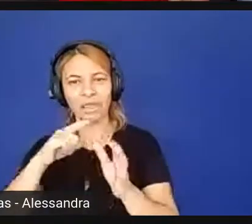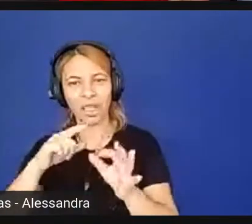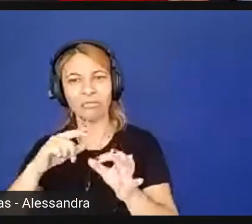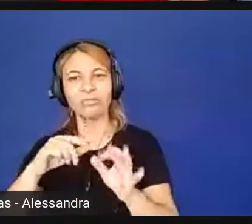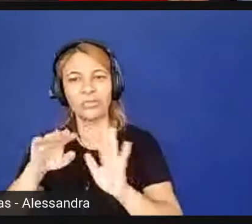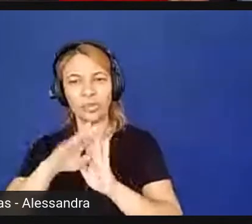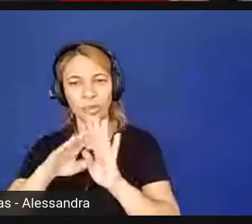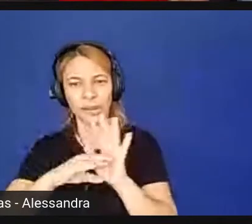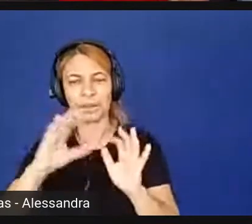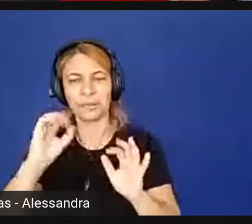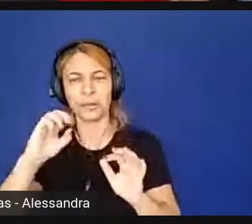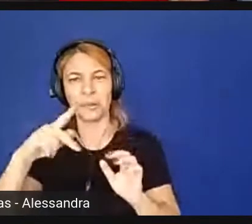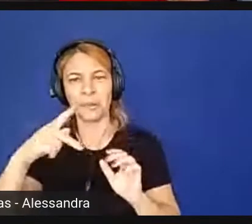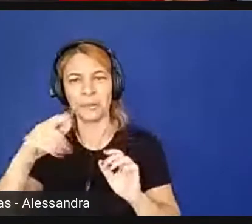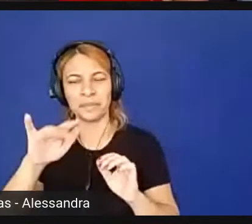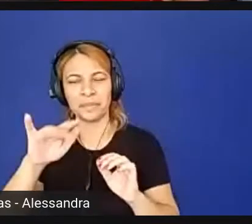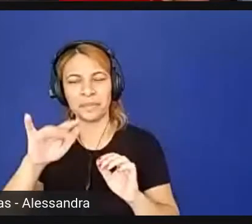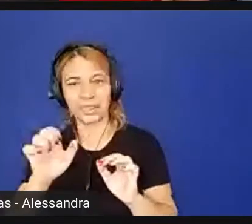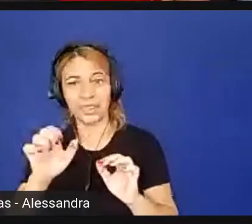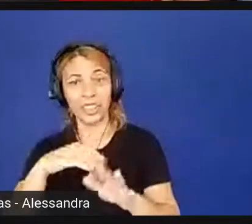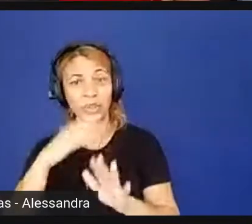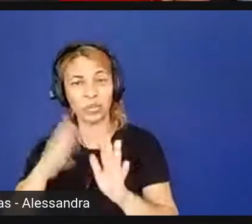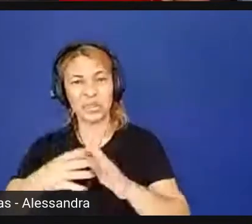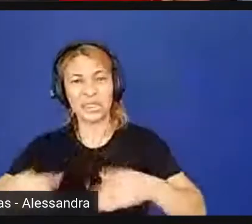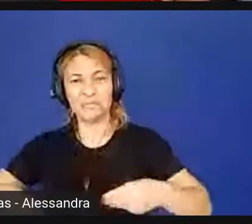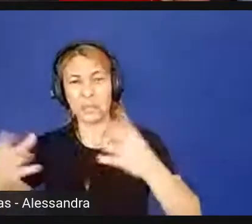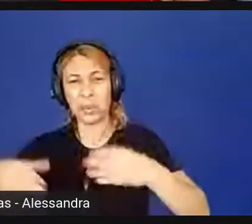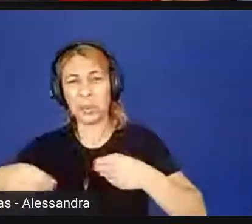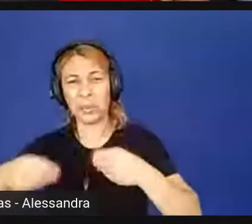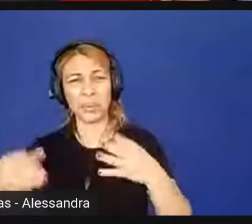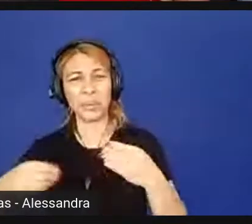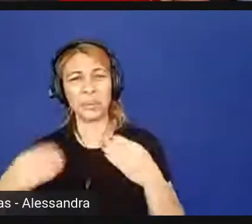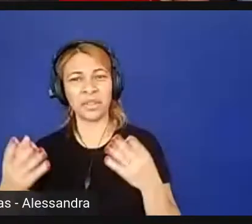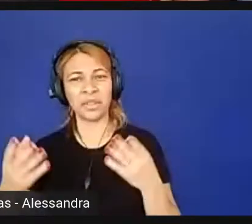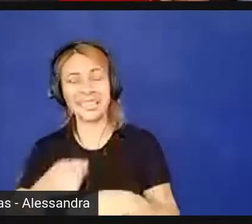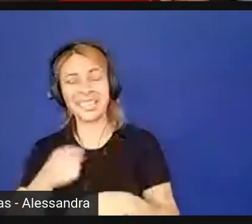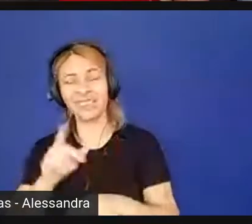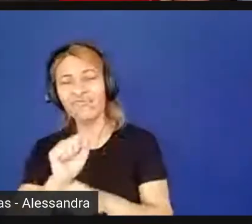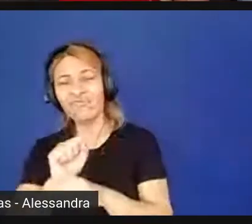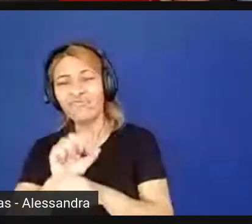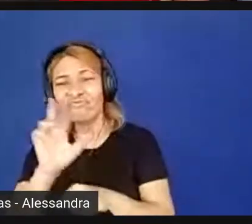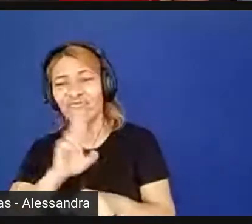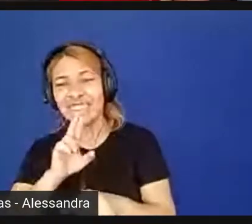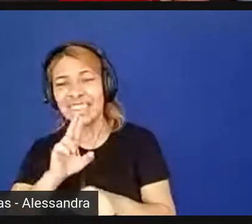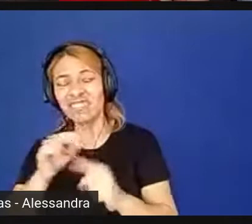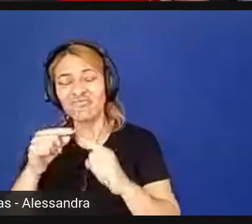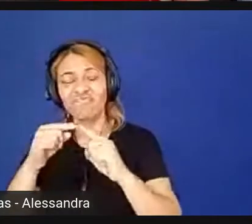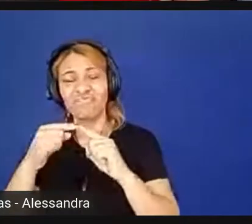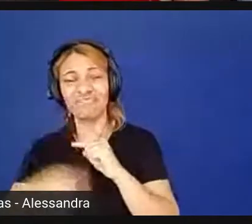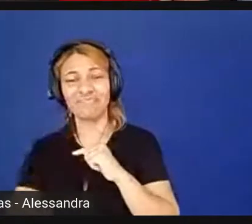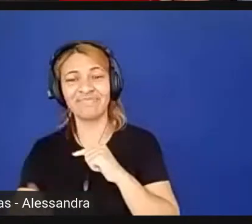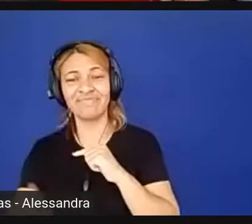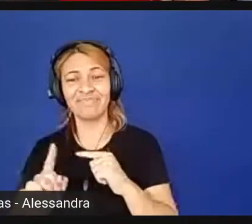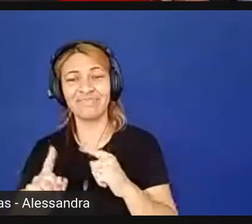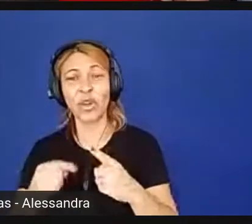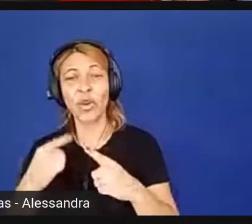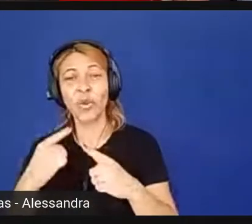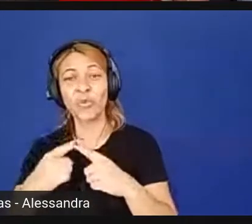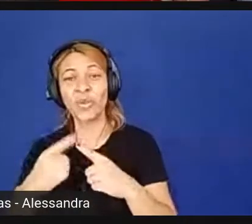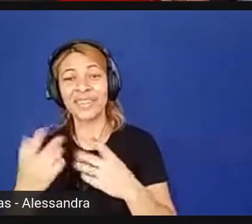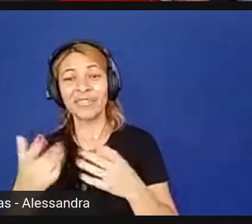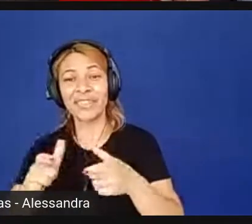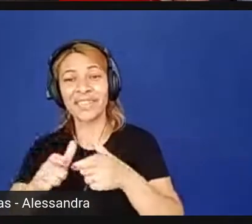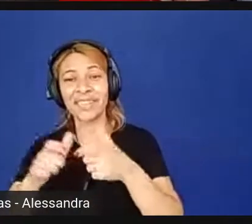fiscaliza isso. Portanto, todo mundo está gastando. Poxa, não era a resposta que eu queria ouvir. Que você abre espaço para compliances